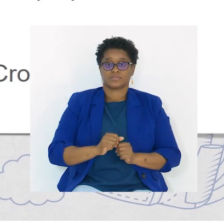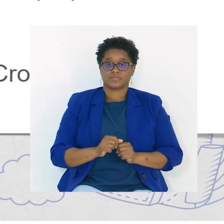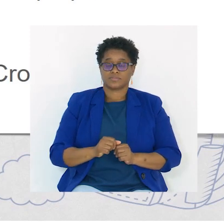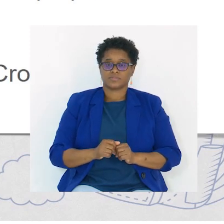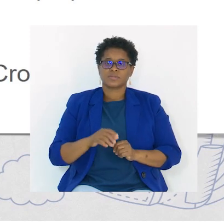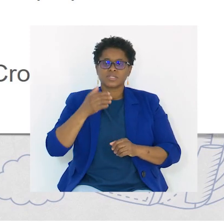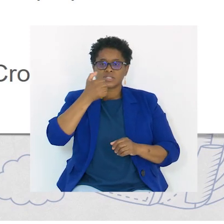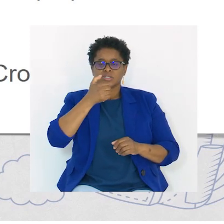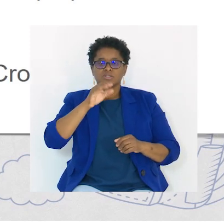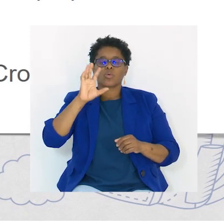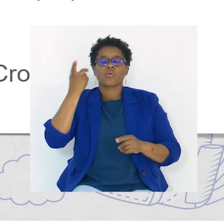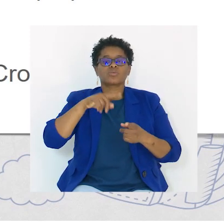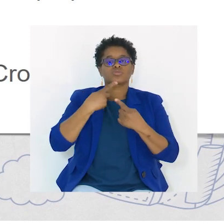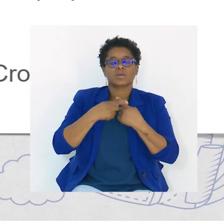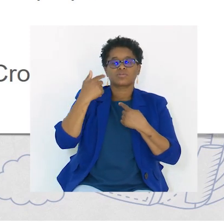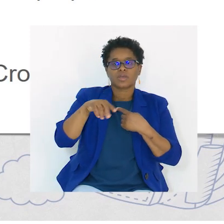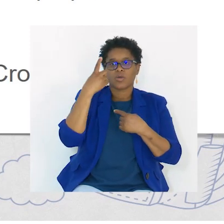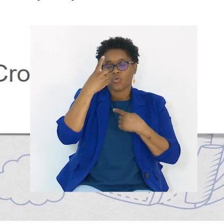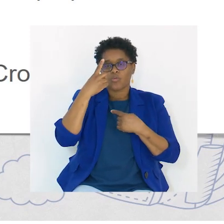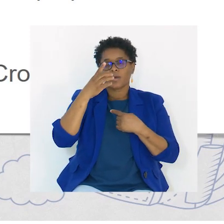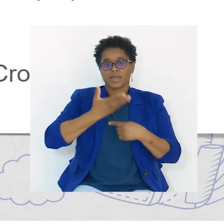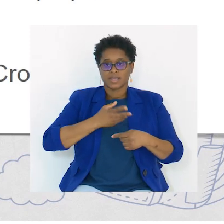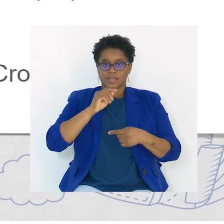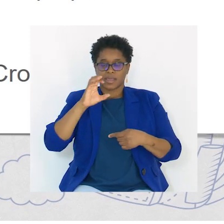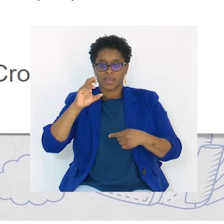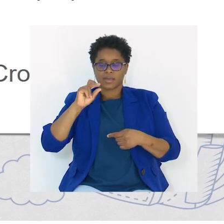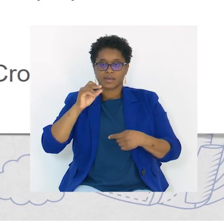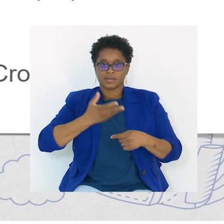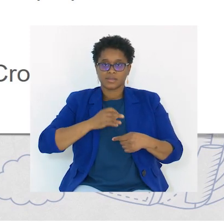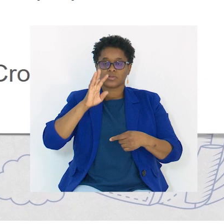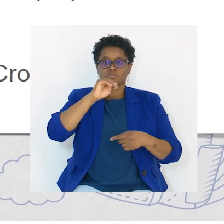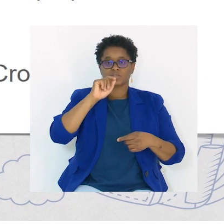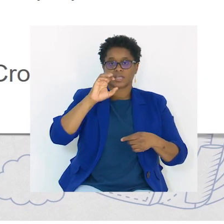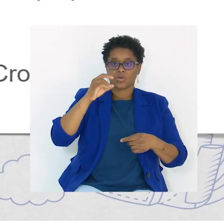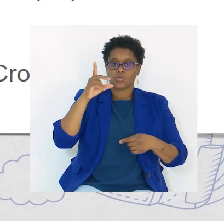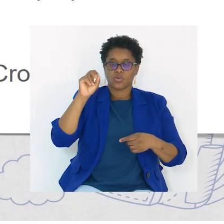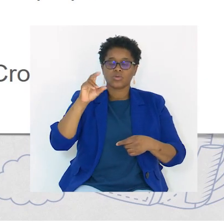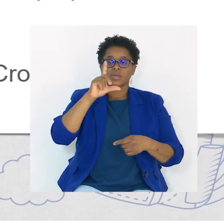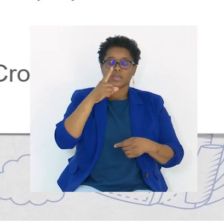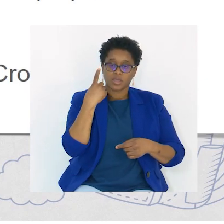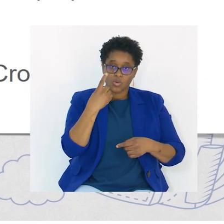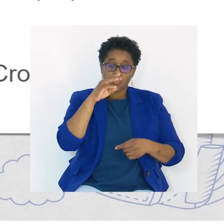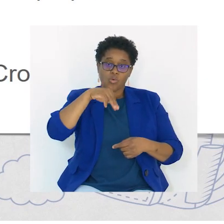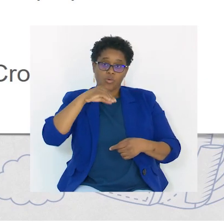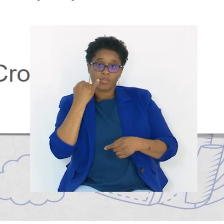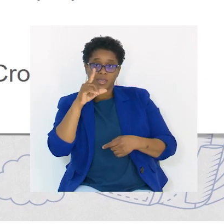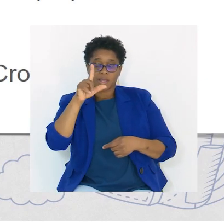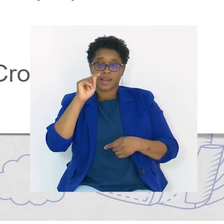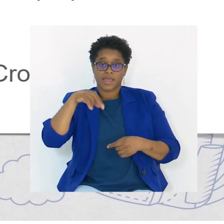Quantos anos tem uma década, um século e um milênio? Quais são os